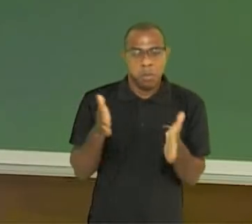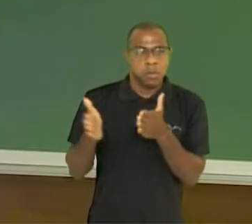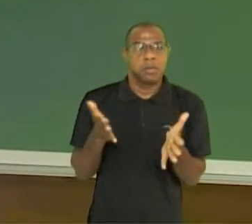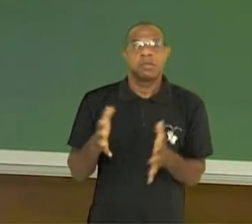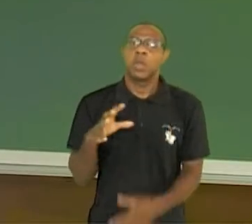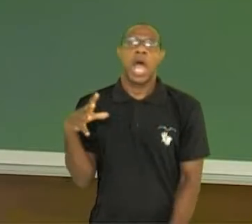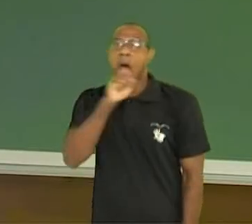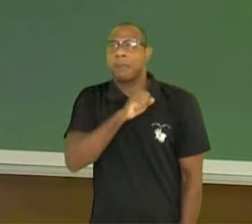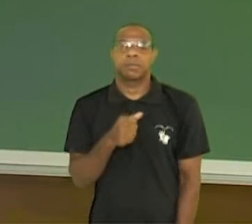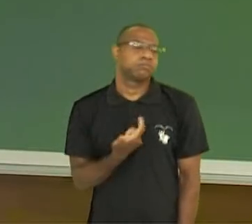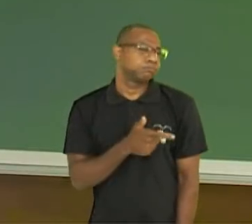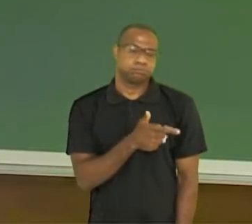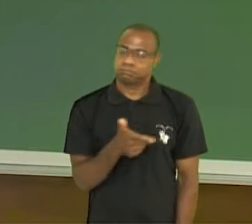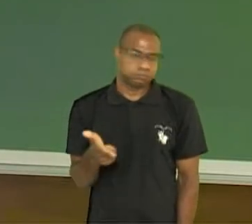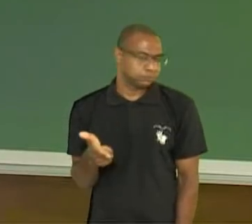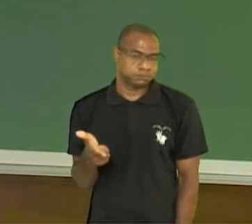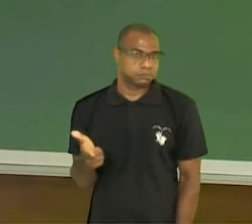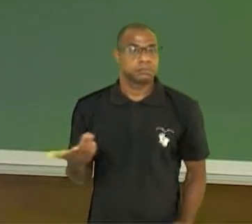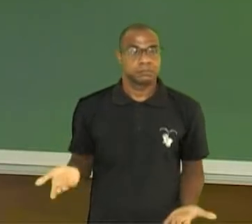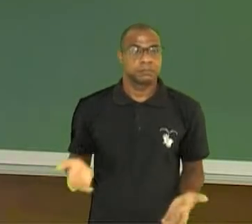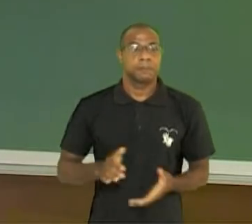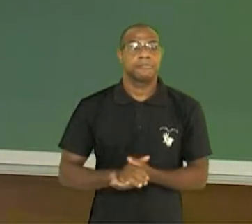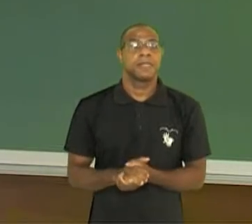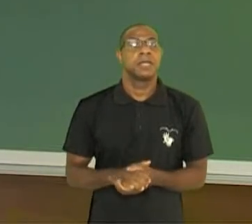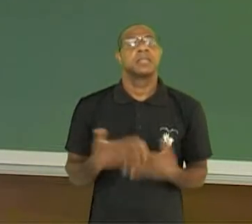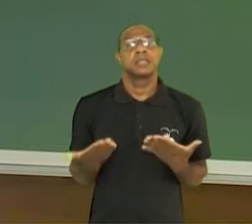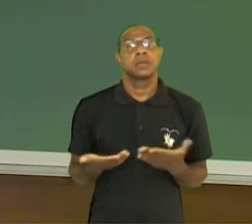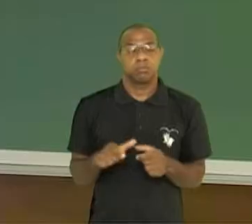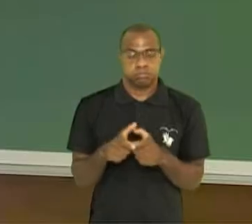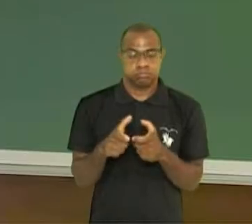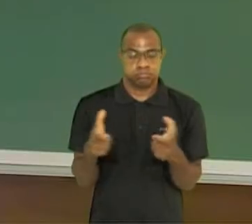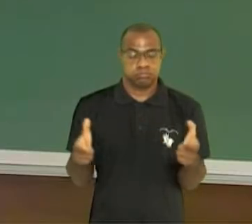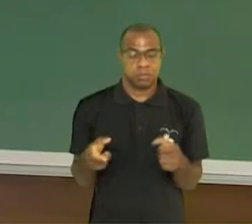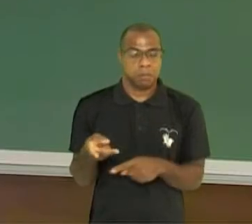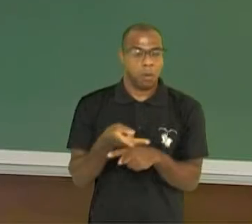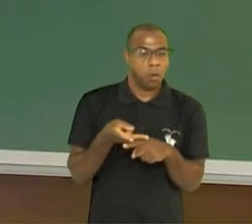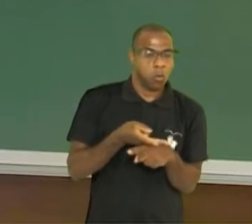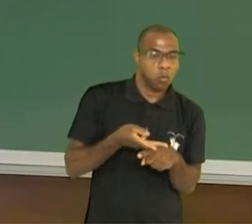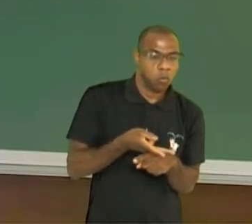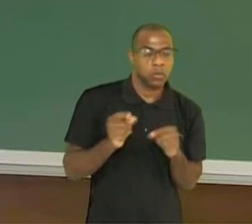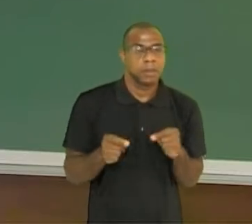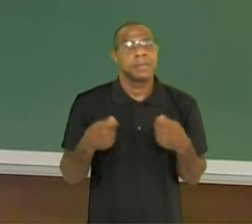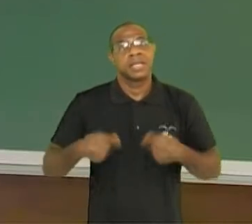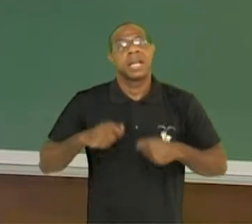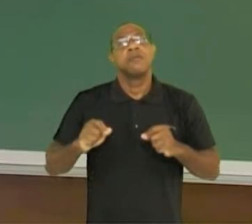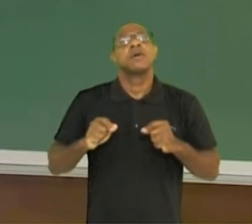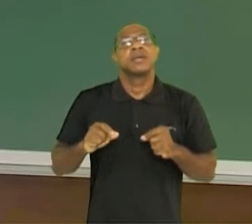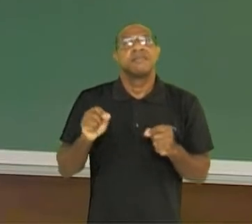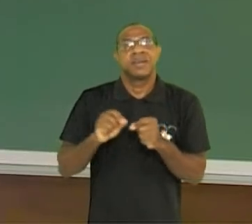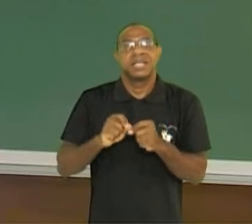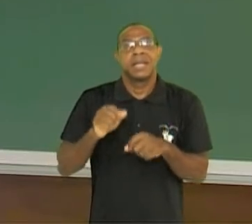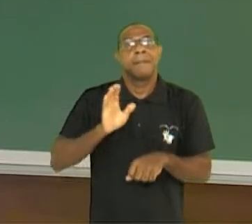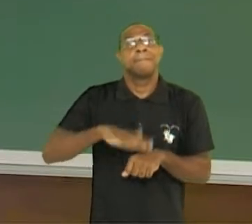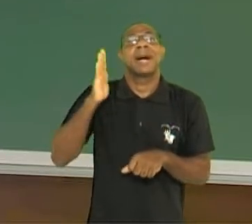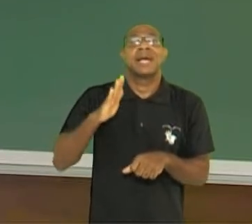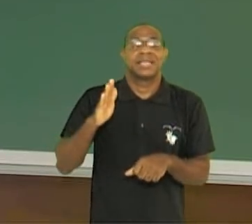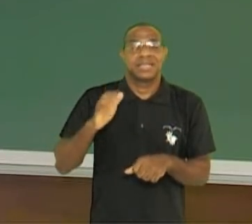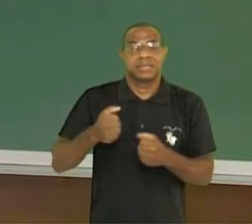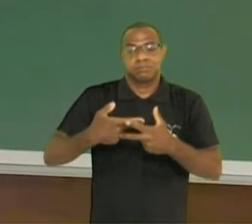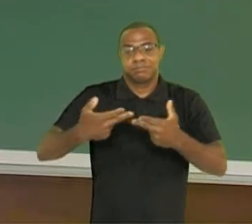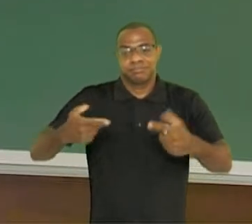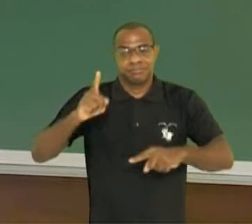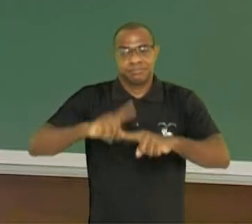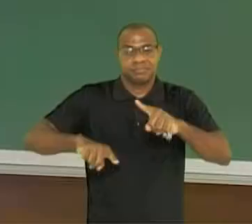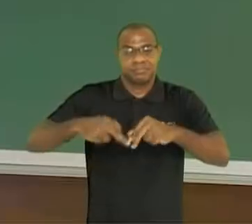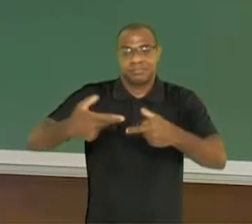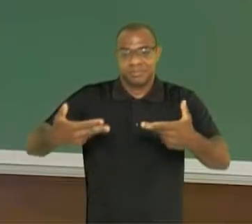não é tão rápida assim. Então, com o aumento da procura, precisava-se produzir mais mercadorias para vender cada vez